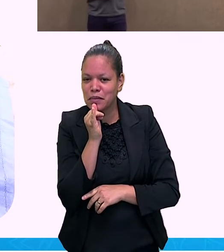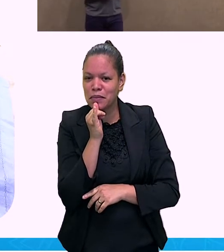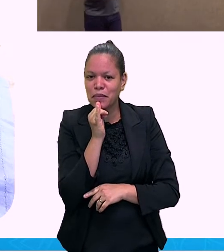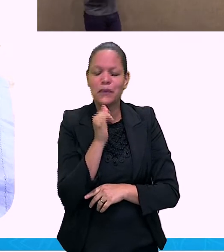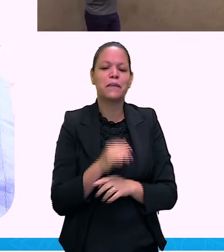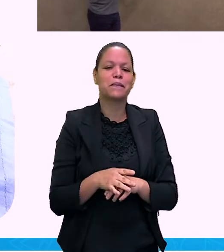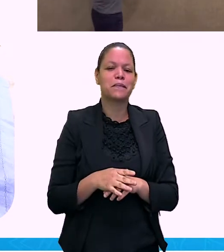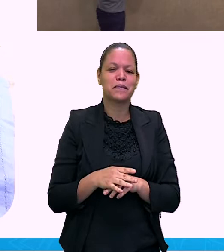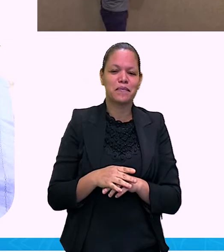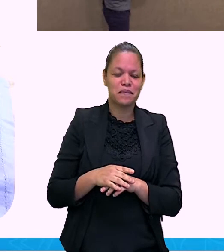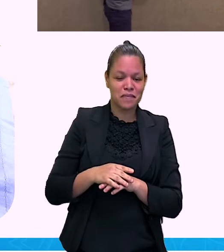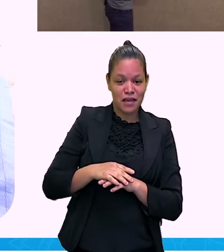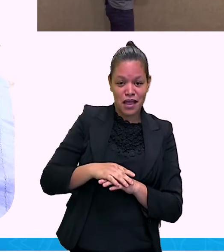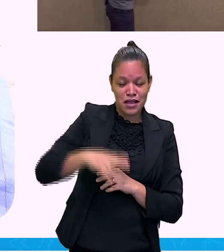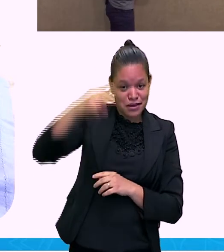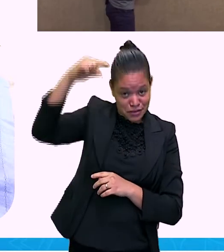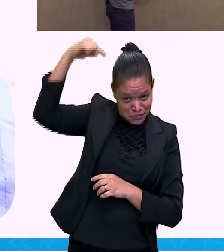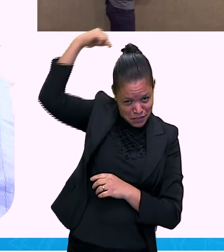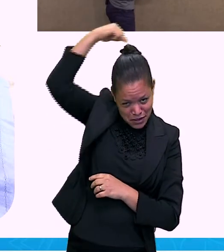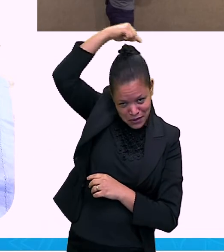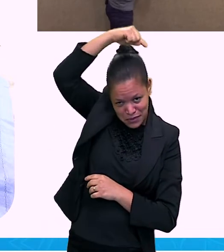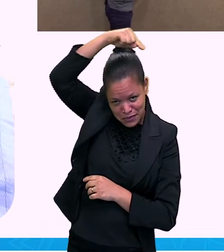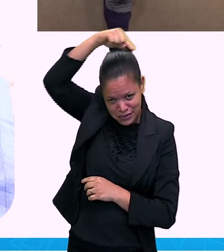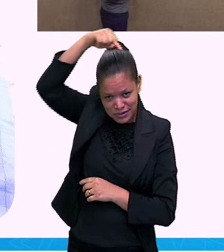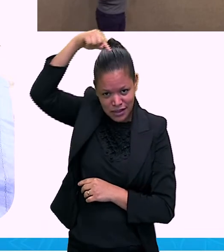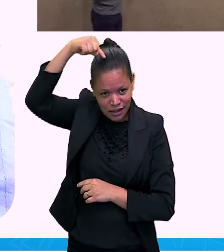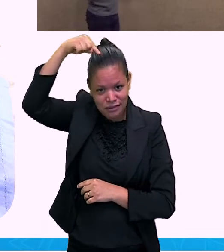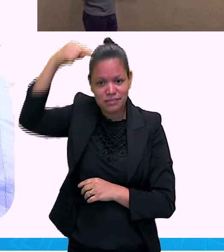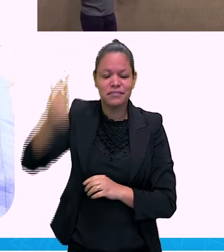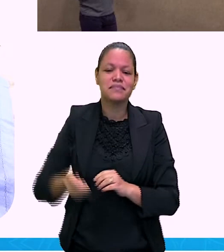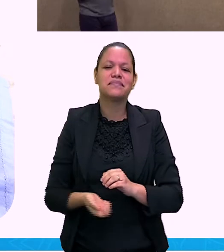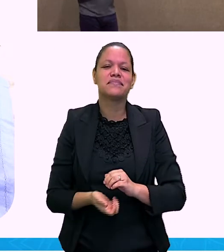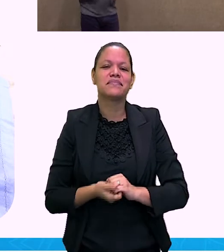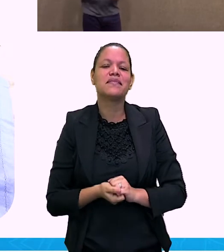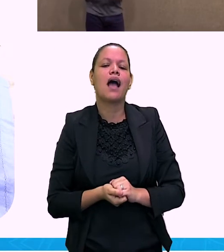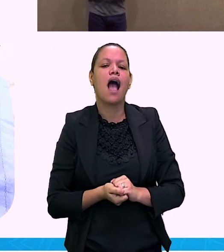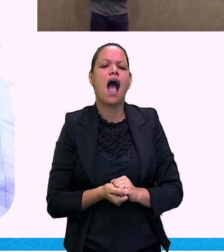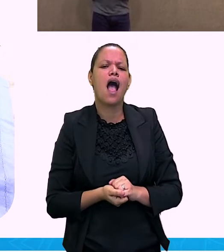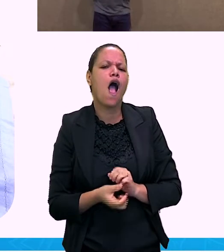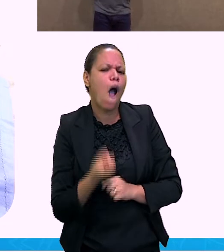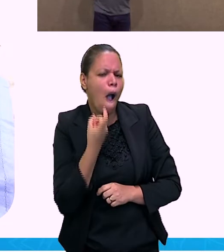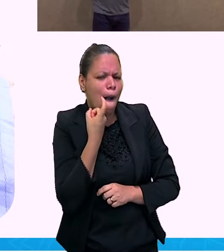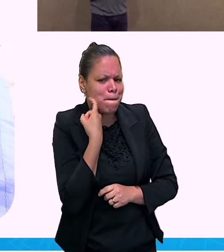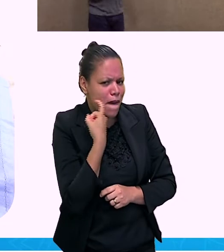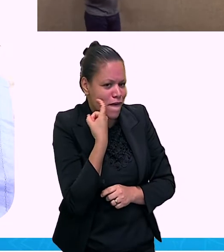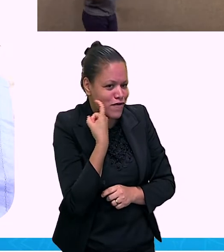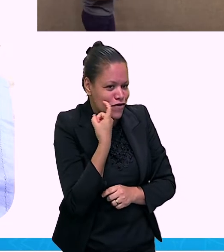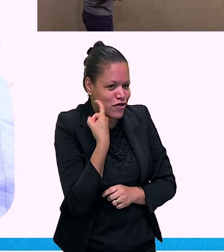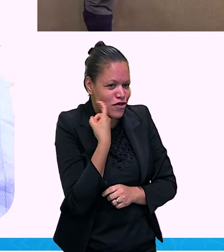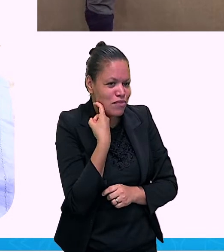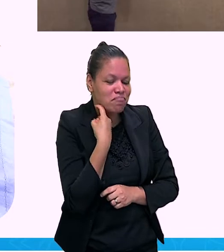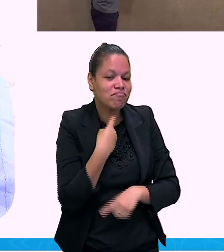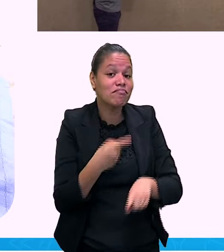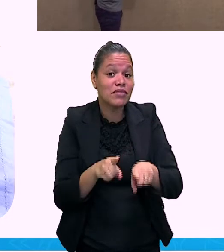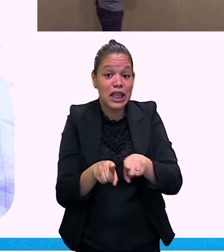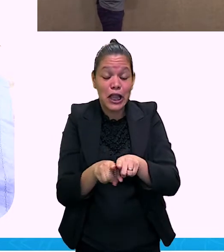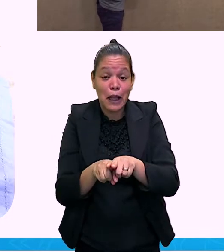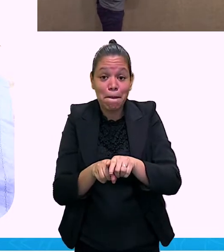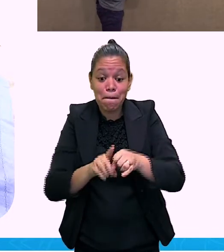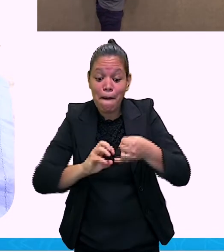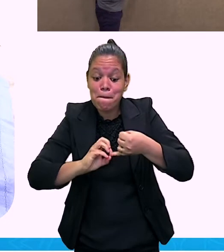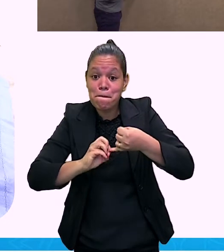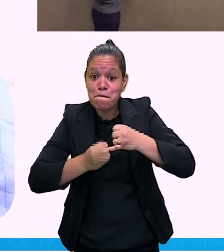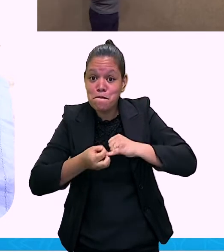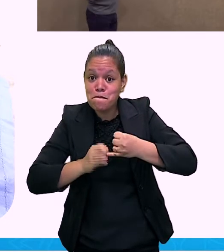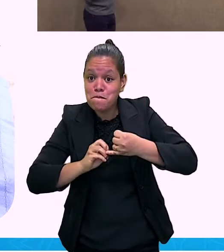que é aqui a moqueca capixaba. Nós, tradicionalmente, também conseguimos fazer uma feijoada muito boa aqui em Minas